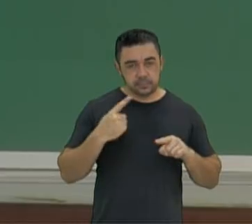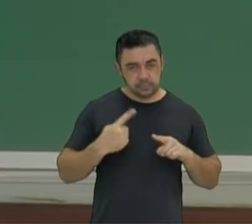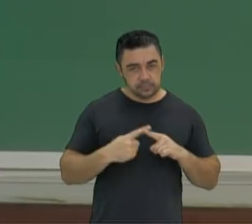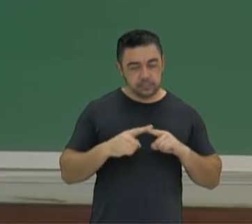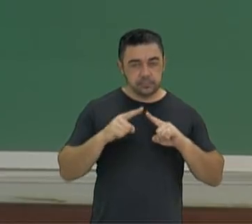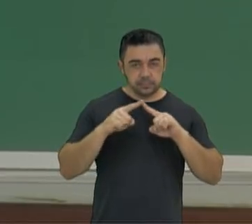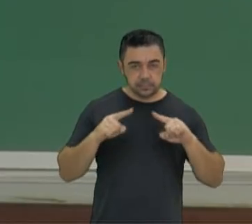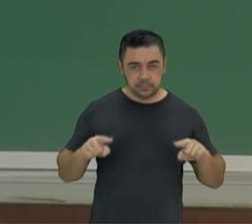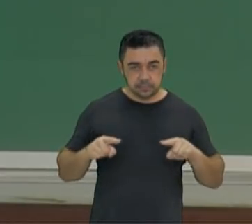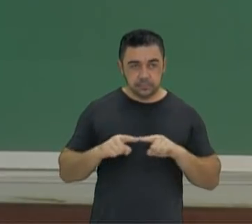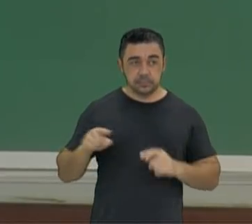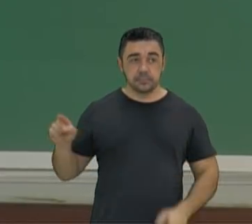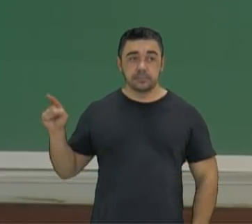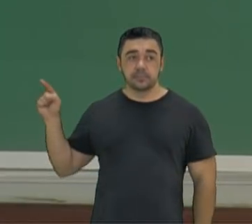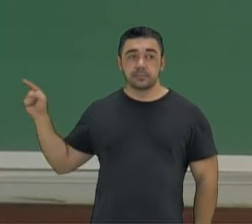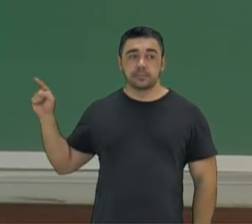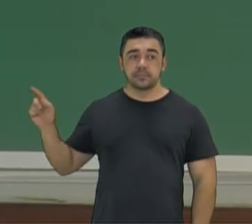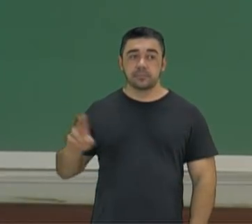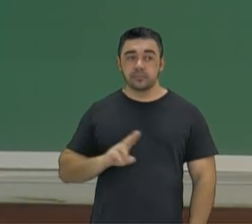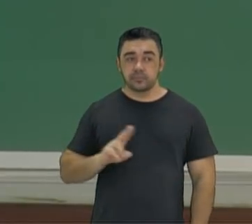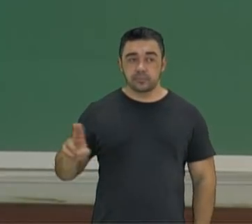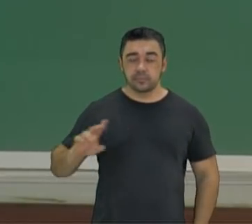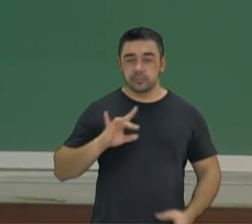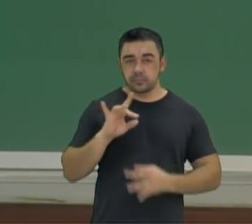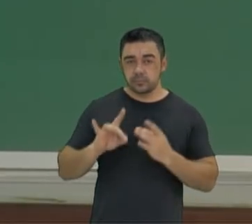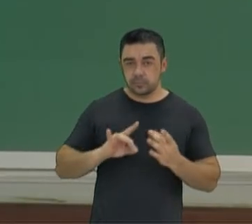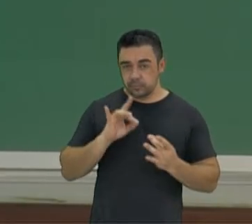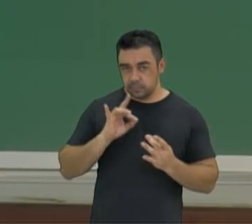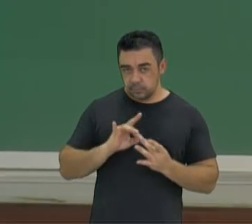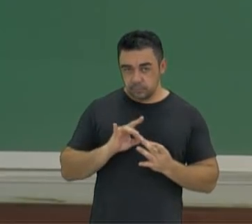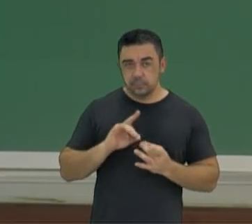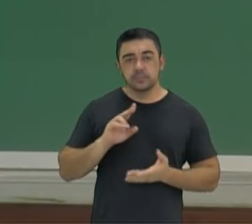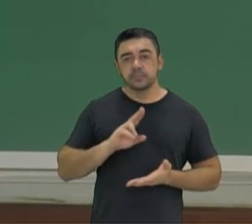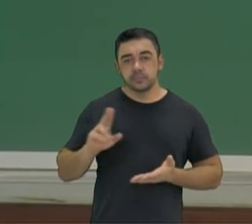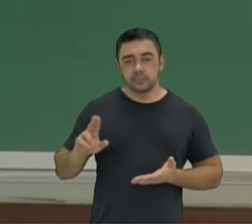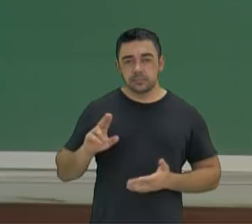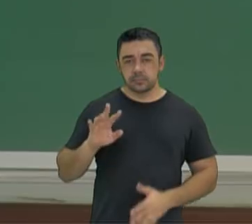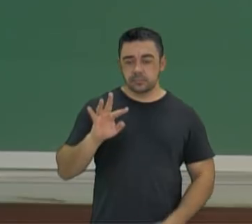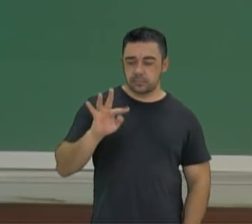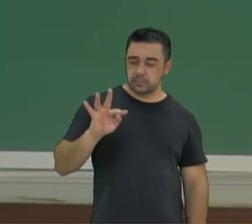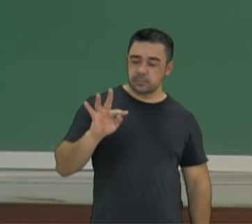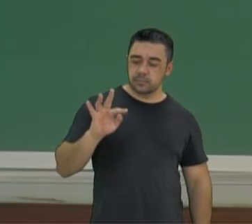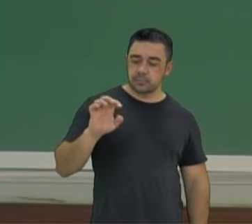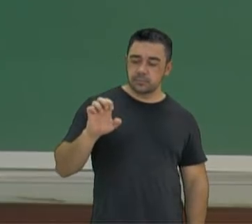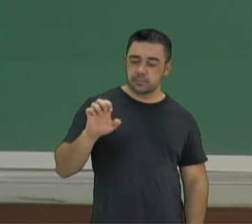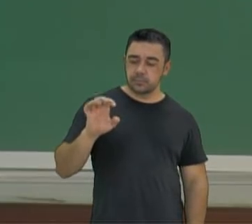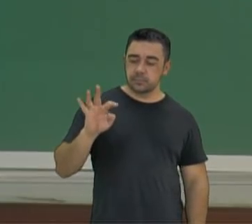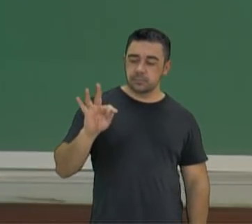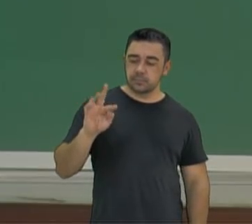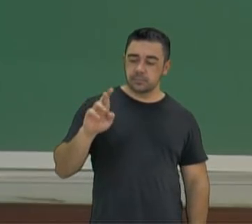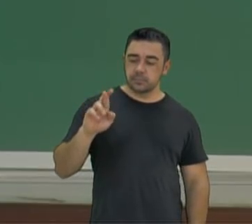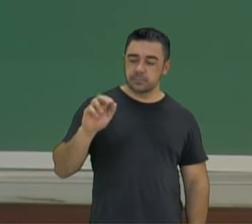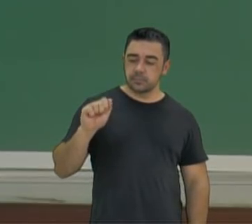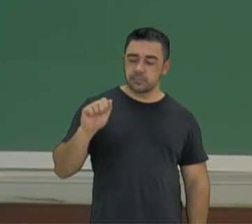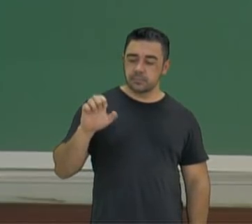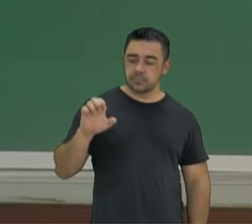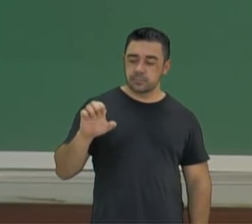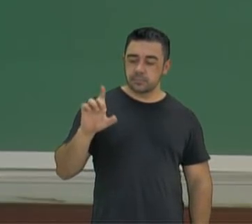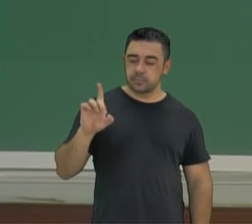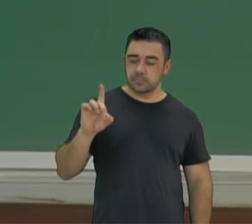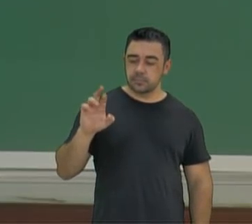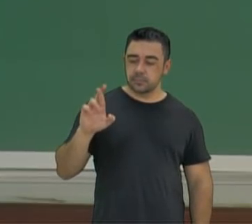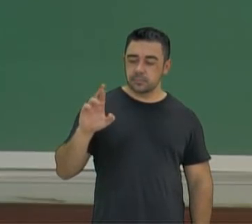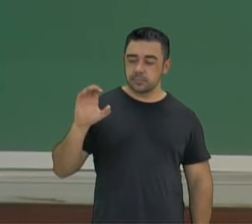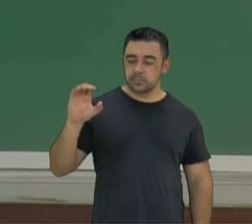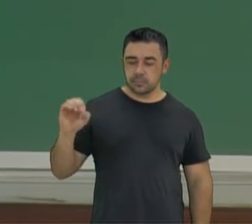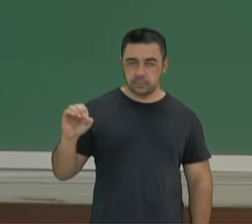triângulo. Essa pirâmide recebe um nome especial. Sabe qual é? Tetraedro. Por que será? Tetra vem de 4,